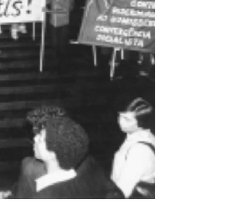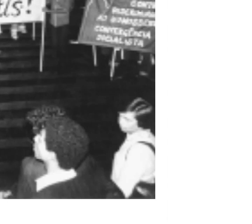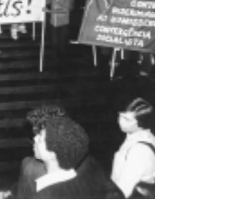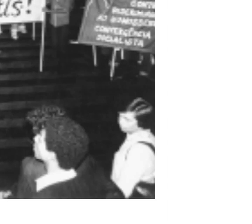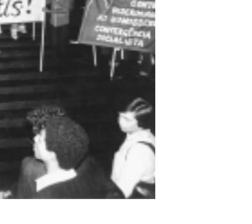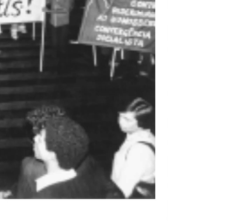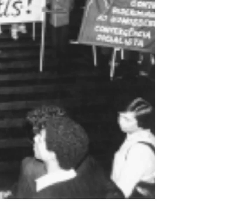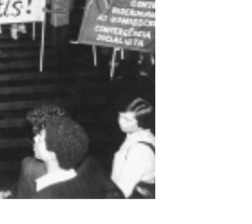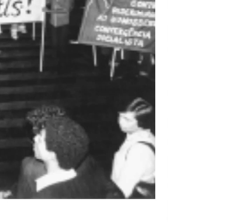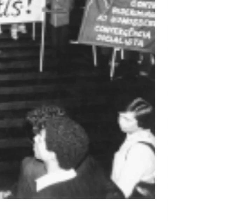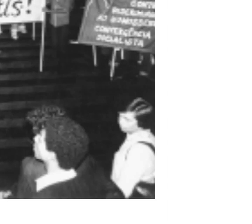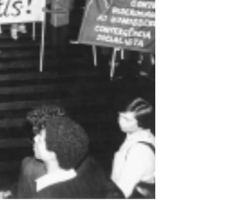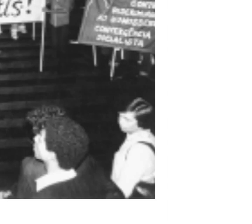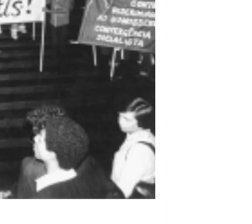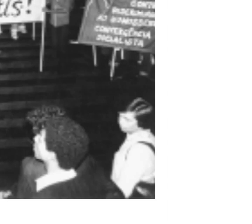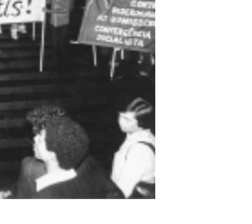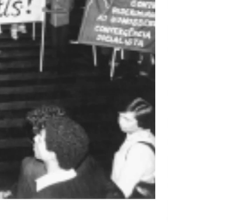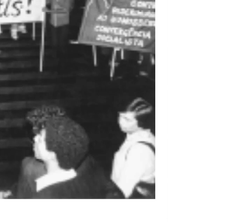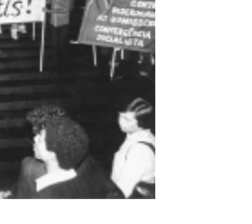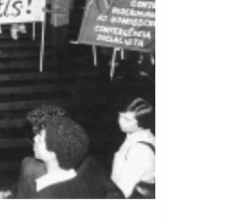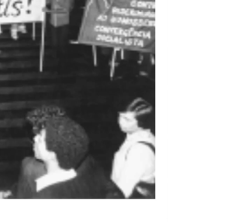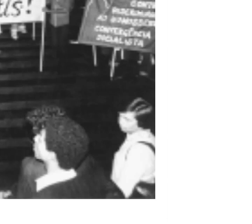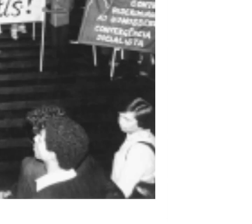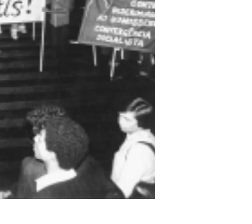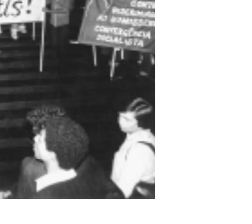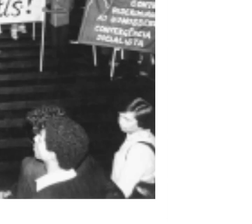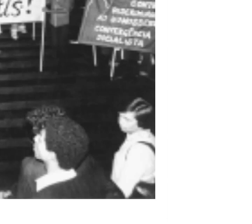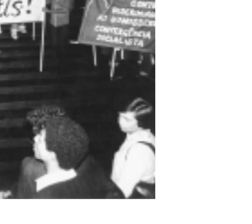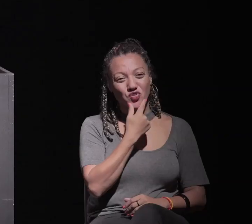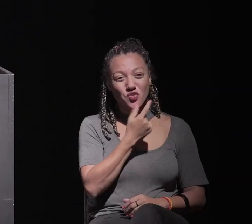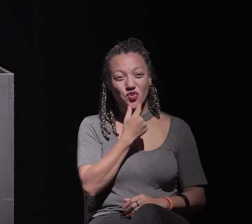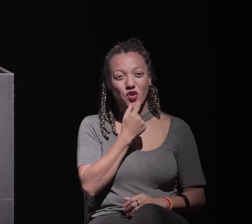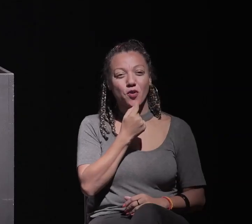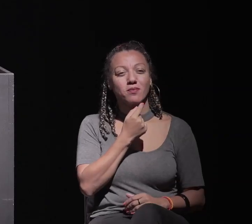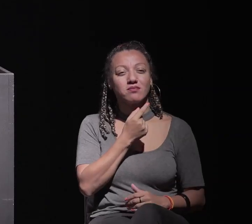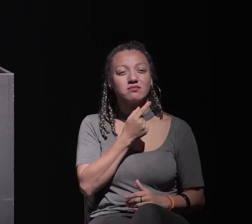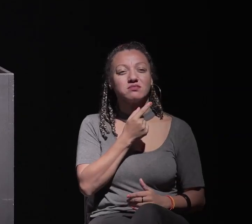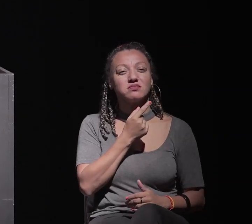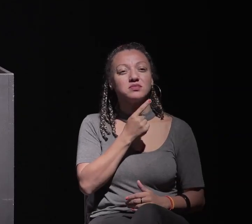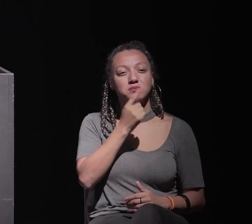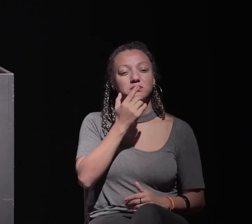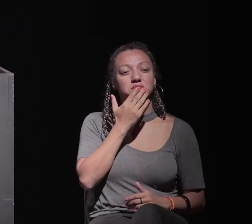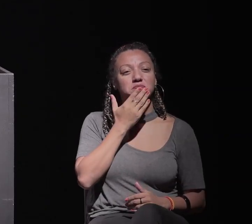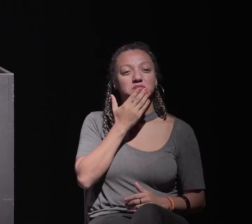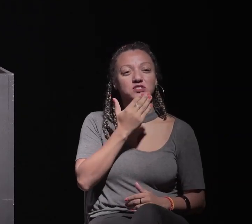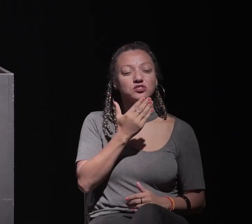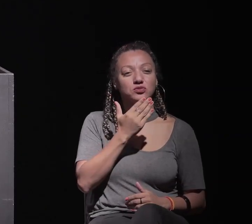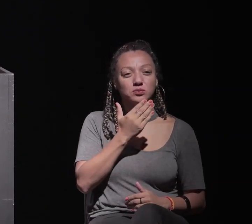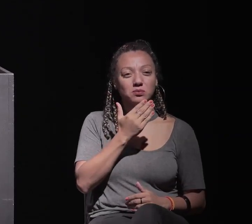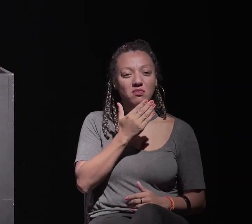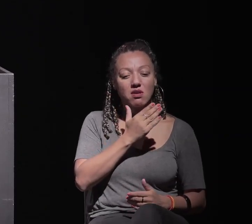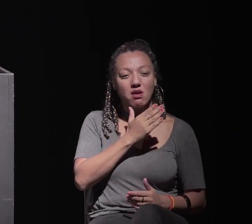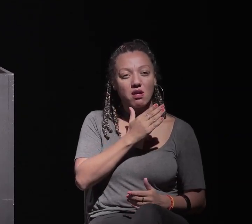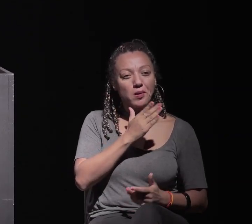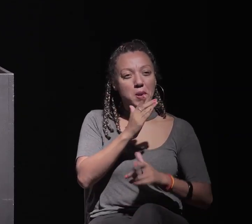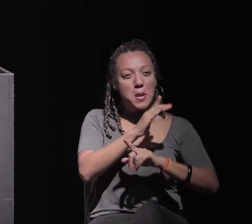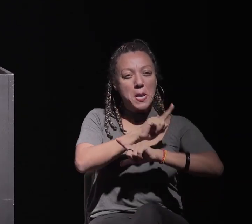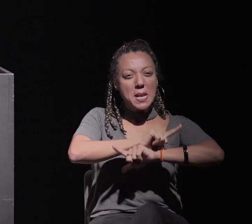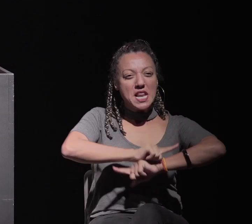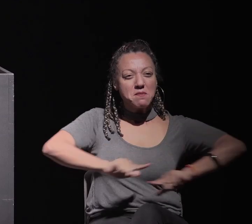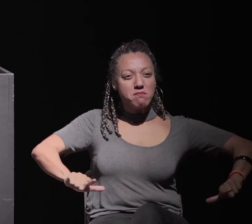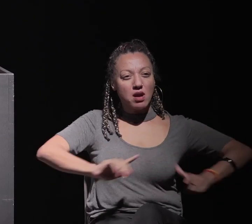Riquetti. O Riquetti levou a cabo a Operação Limpeza, que era uma operação que